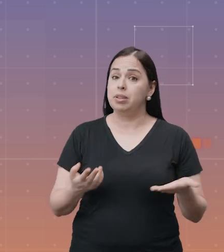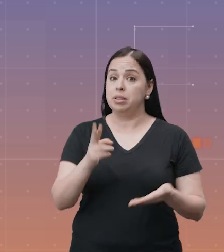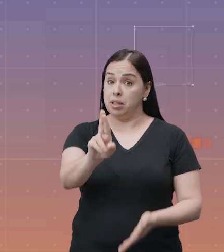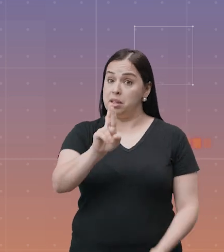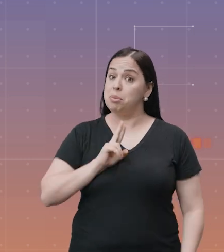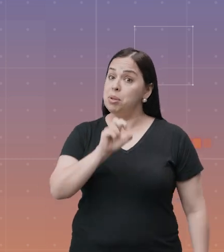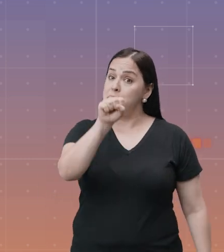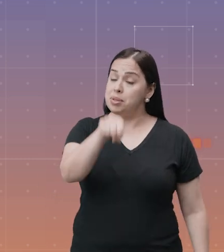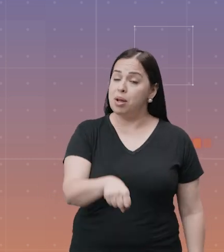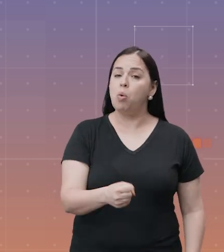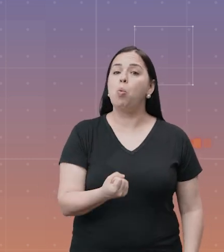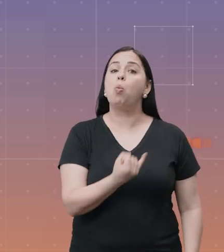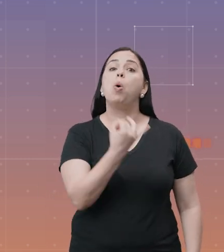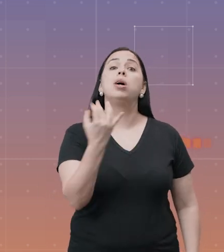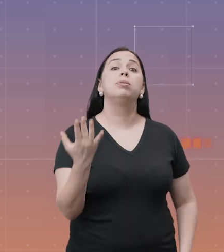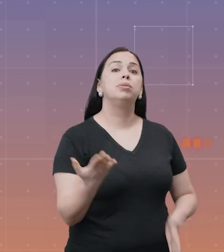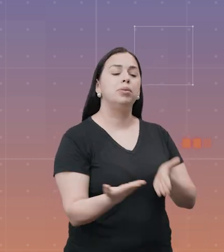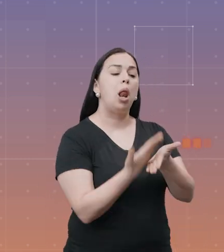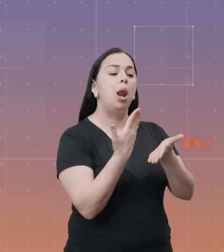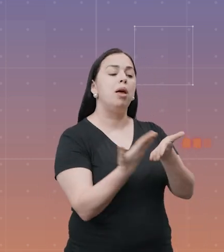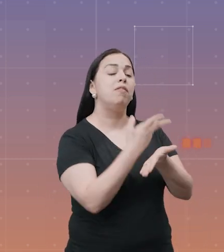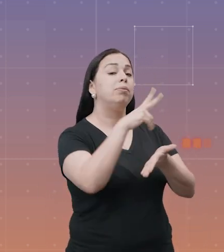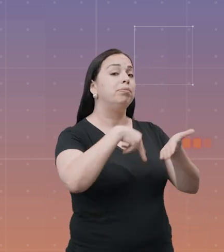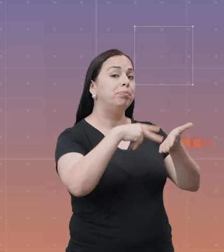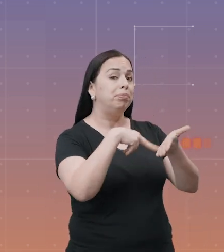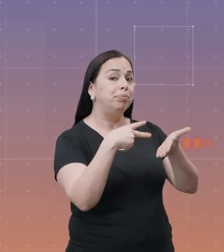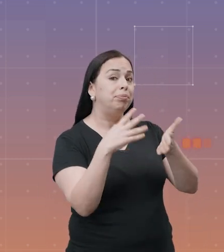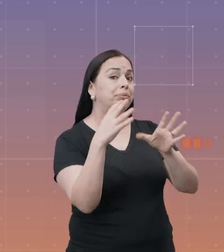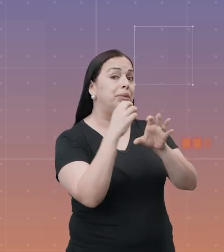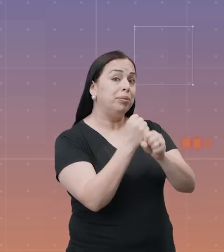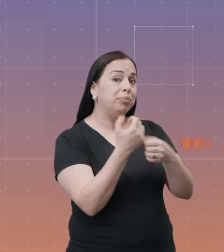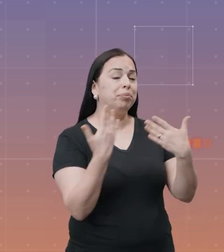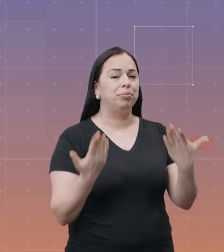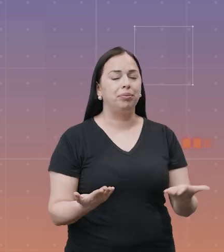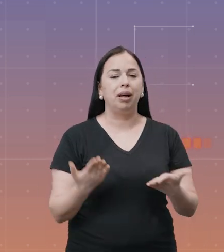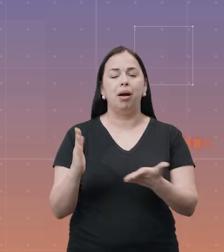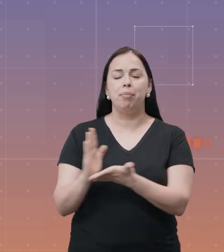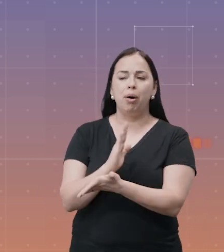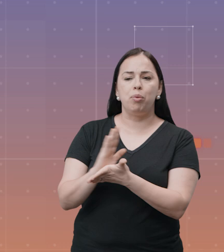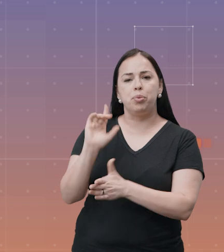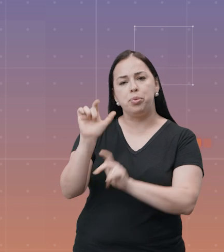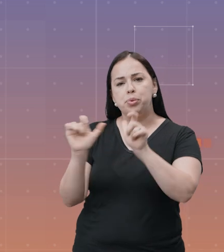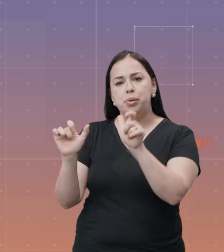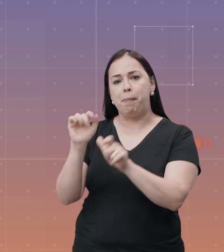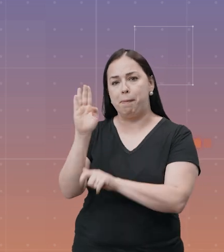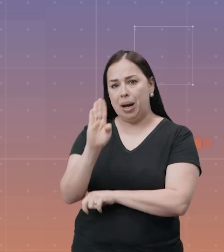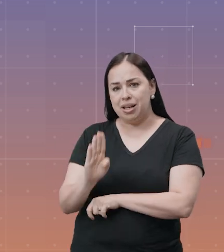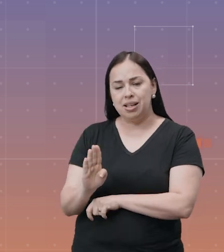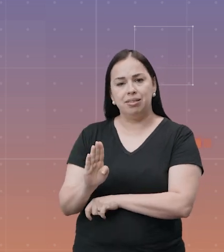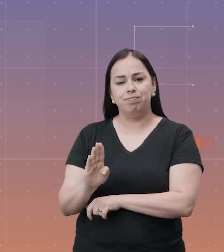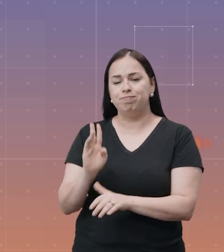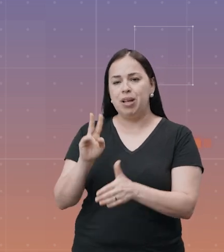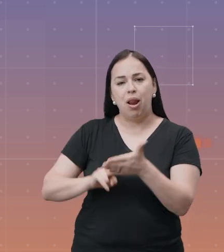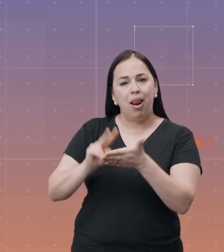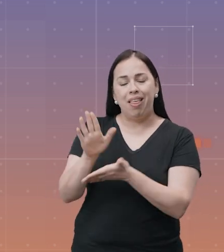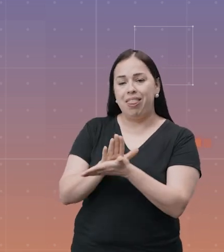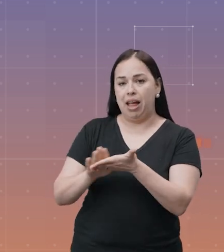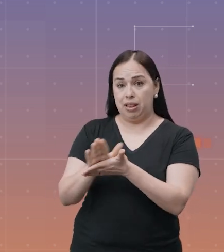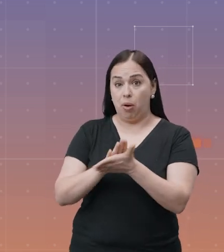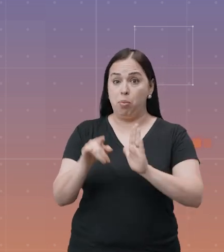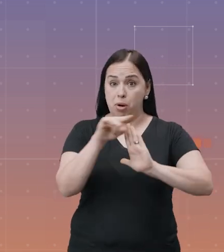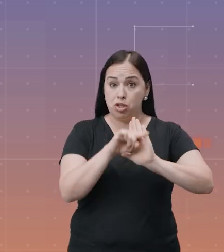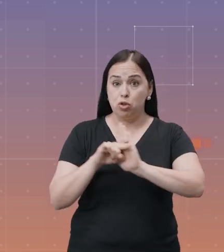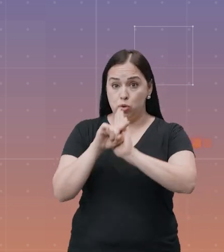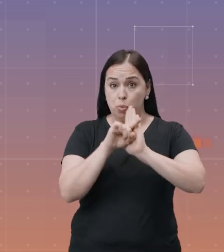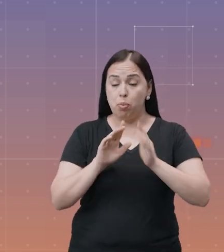sim, quantos livros lê por ano? Para muitos brasileiros, essa atividade de conexão com a leitura se perdeu. Um